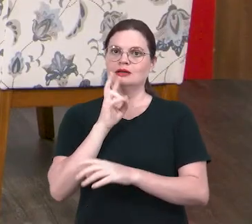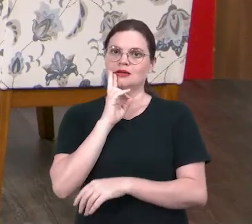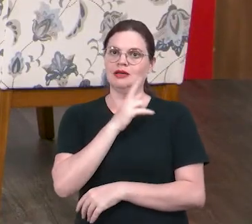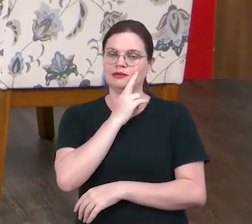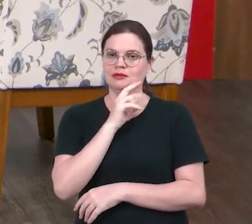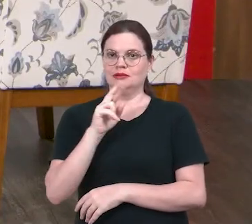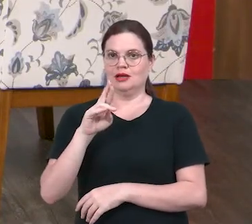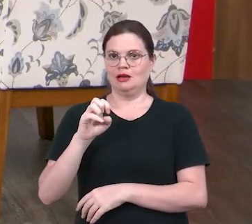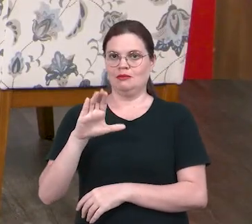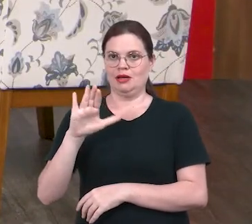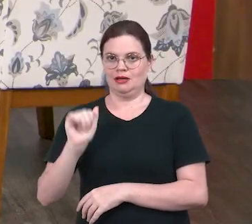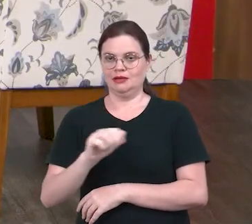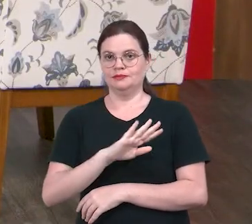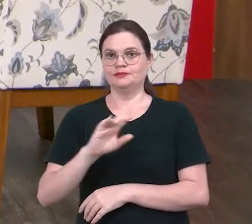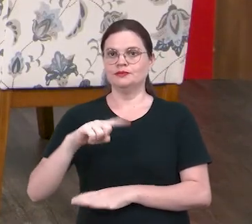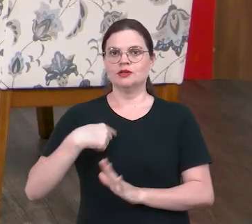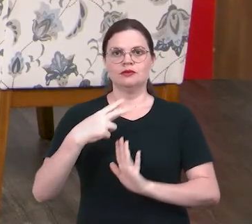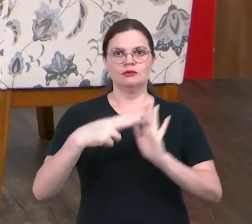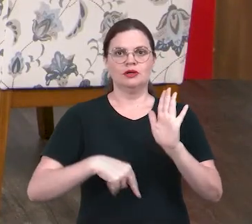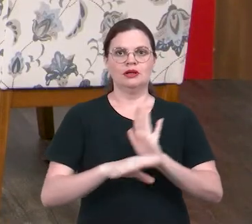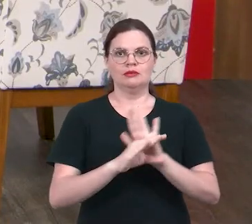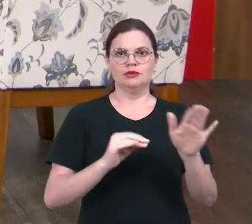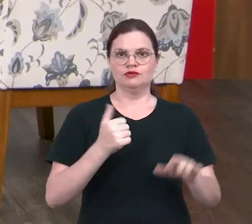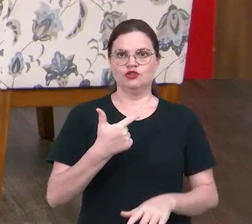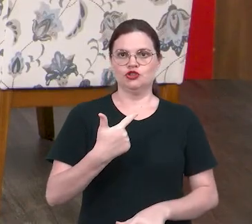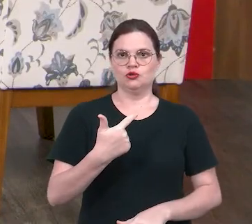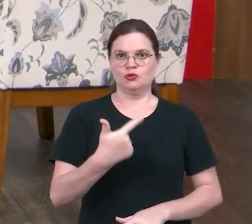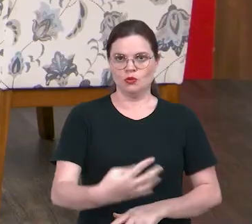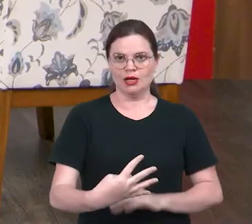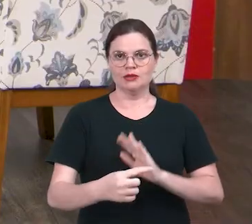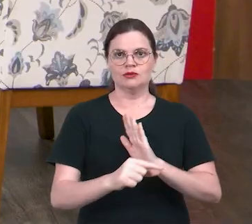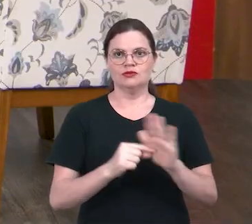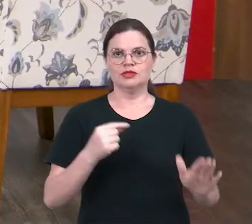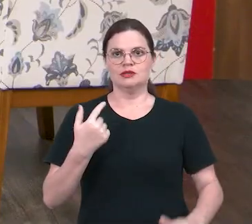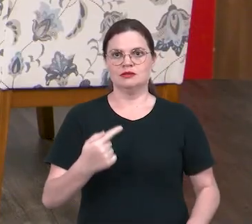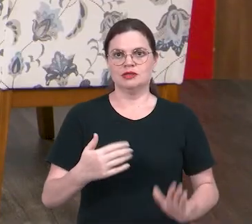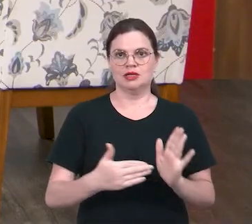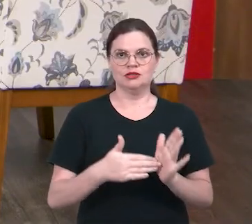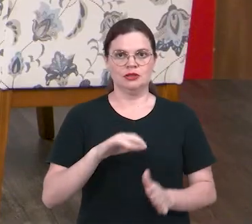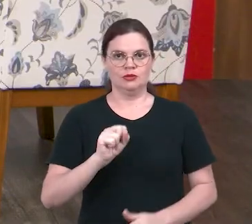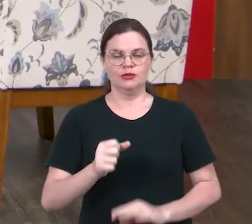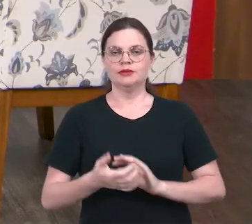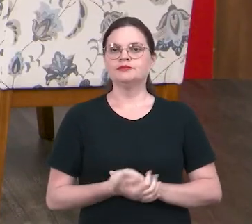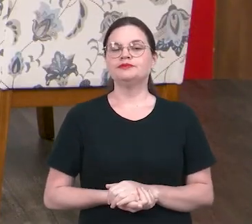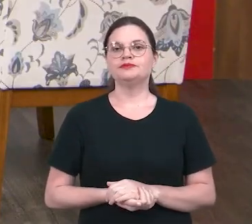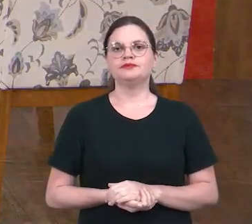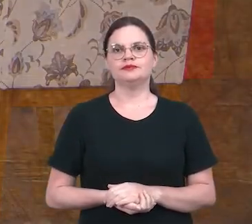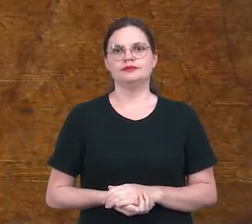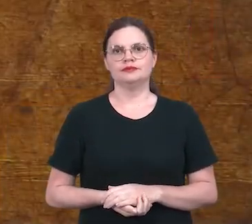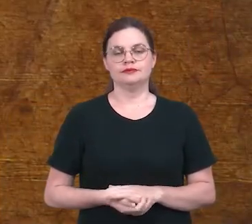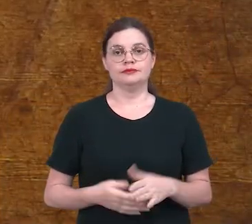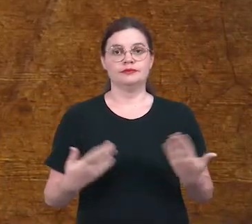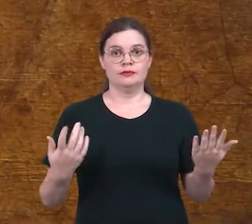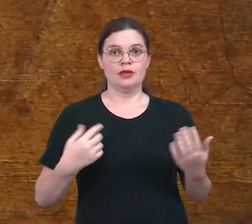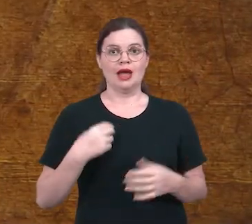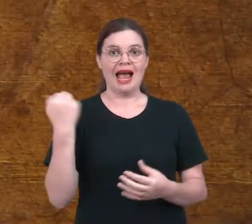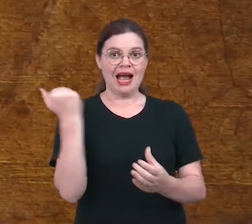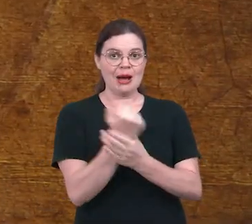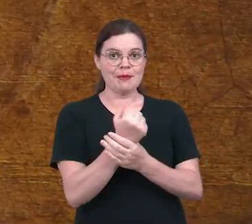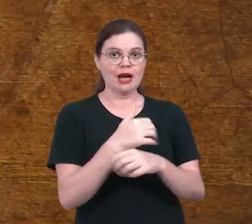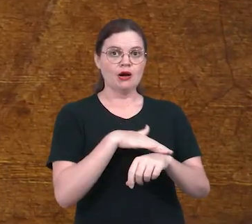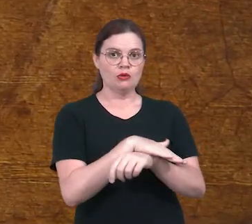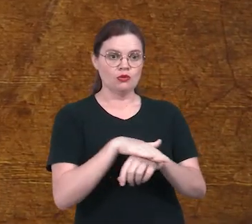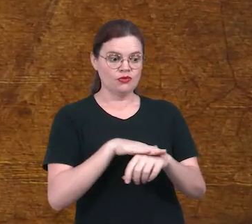E para isso nós vamos ler o capítulo 24 de Gênesis, no verso 7 e 8. Nos diz a palavra do Senhor: O Senhor Deus dos